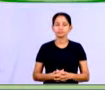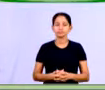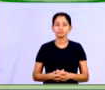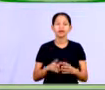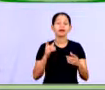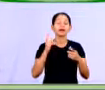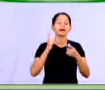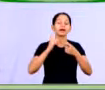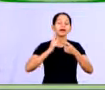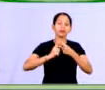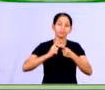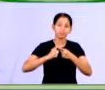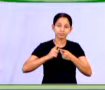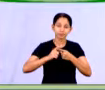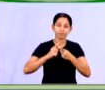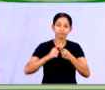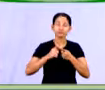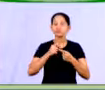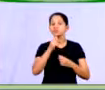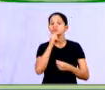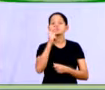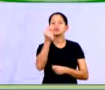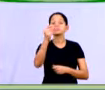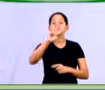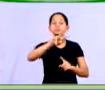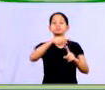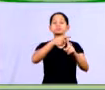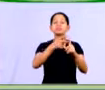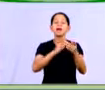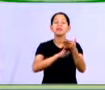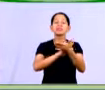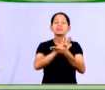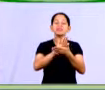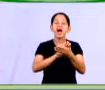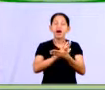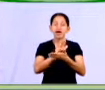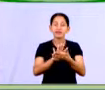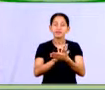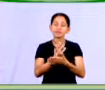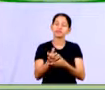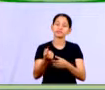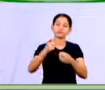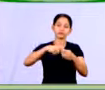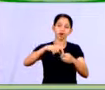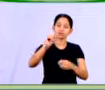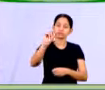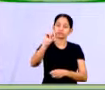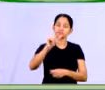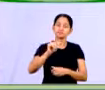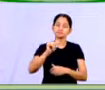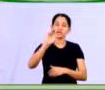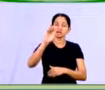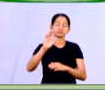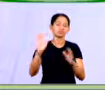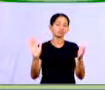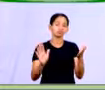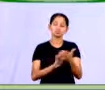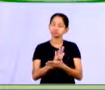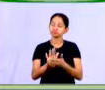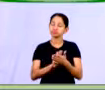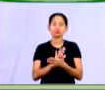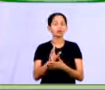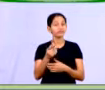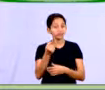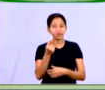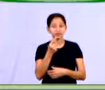Porque necessariamente eu não vou ter ganho, né? Quando ele fala assim, valor presente líquido, ele está falando do